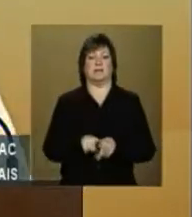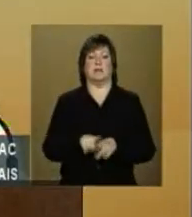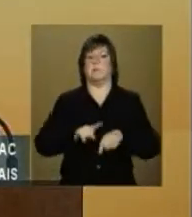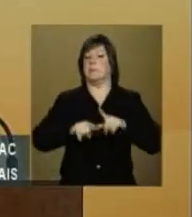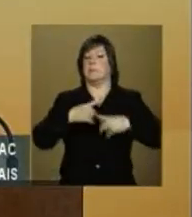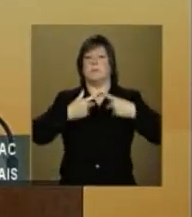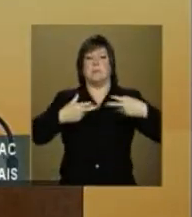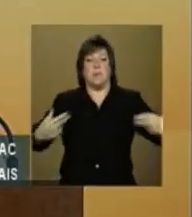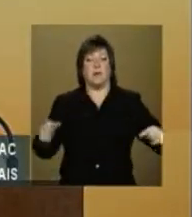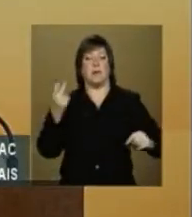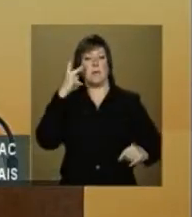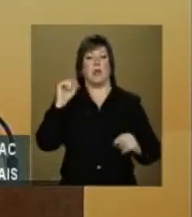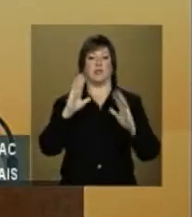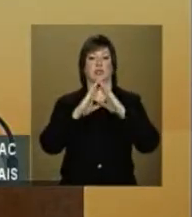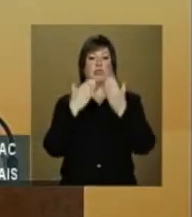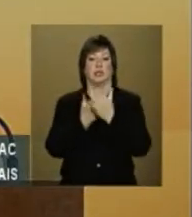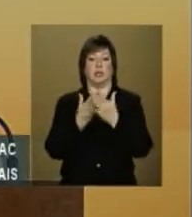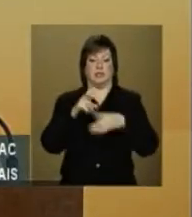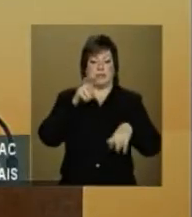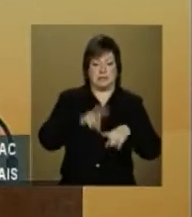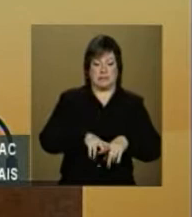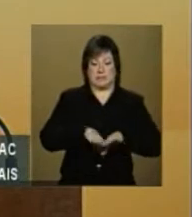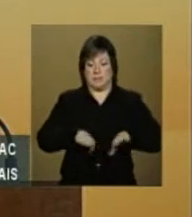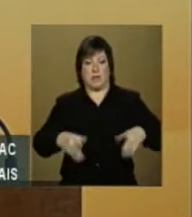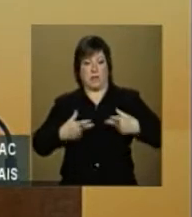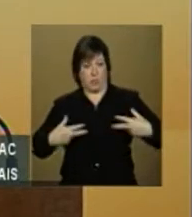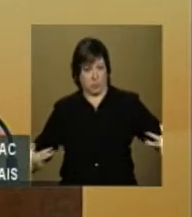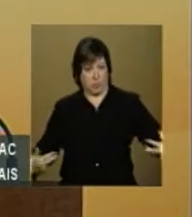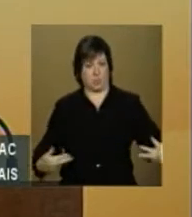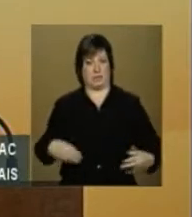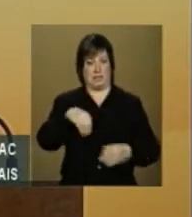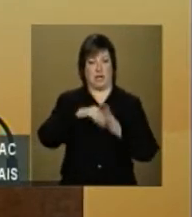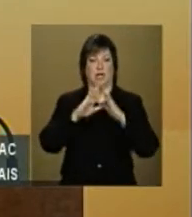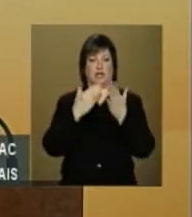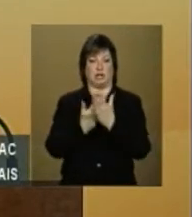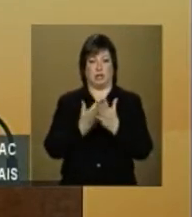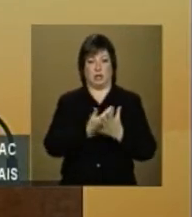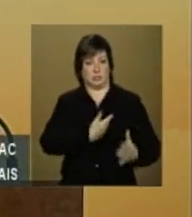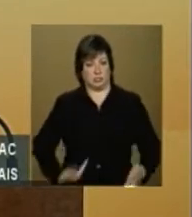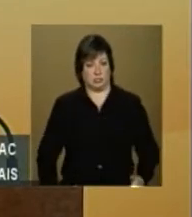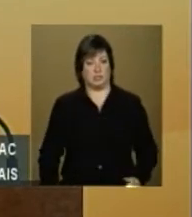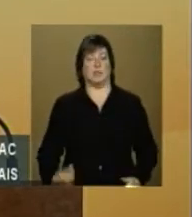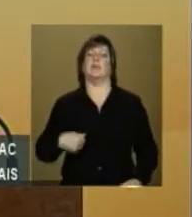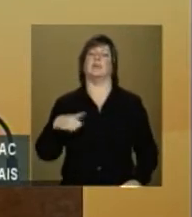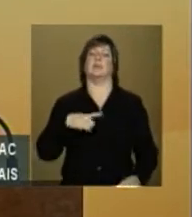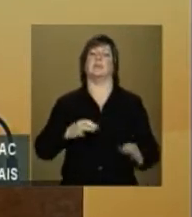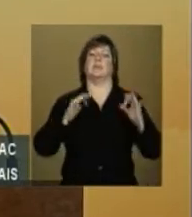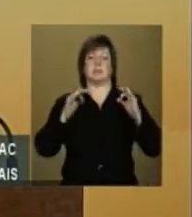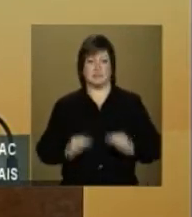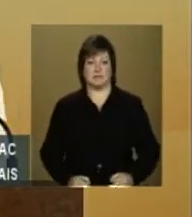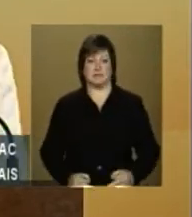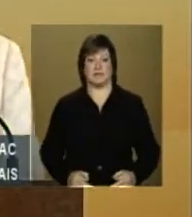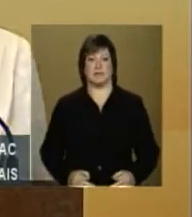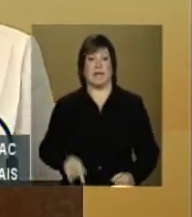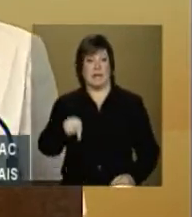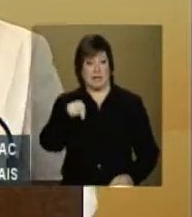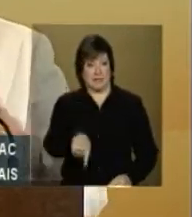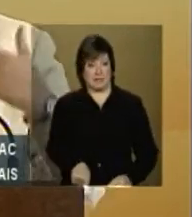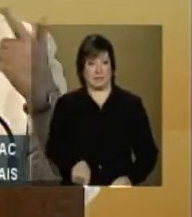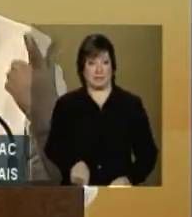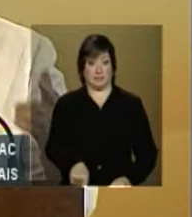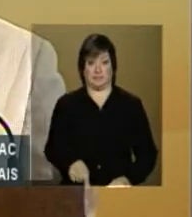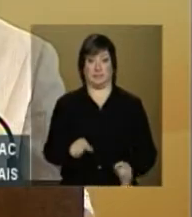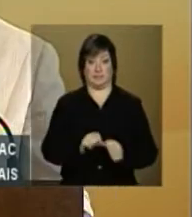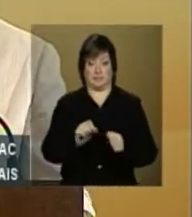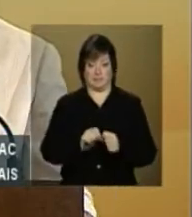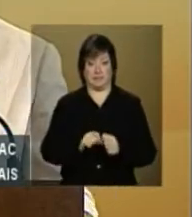mobiliários para as escolas públicas. Eu tenho certeza que, com essa medida, com